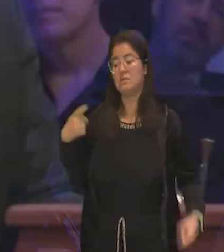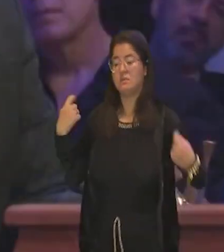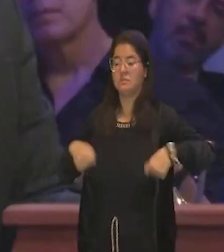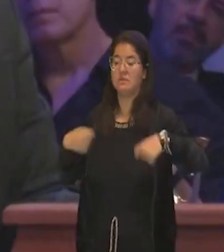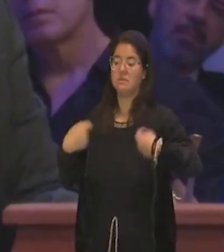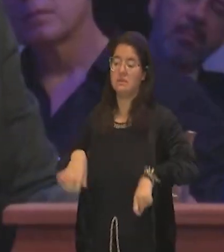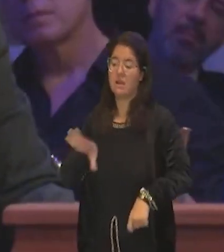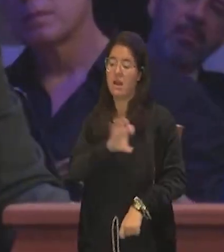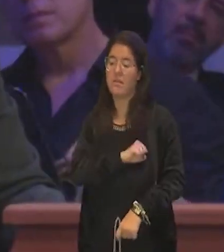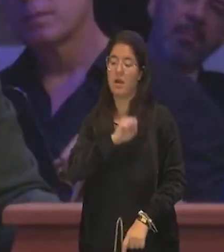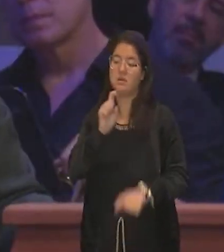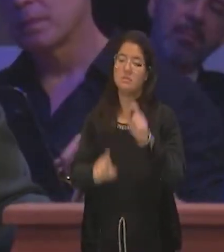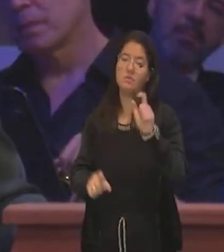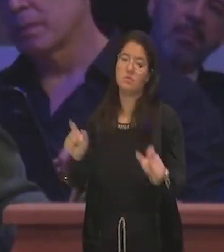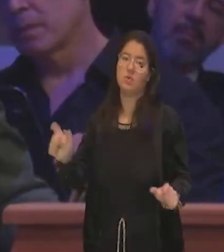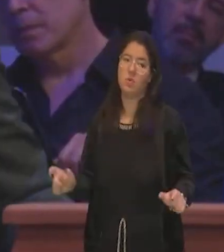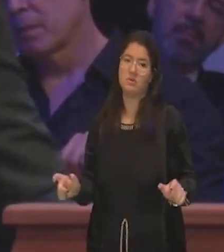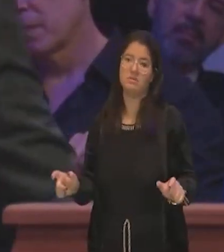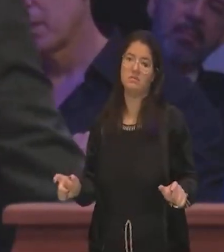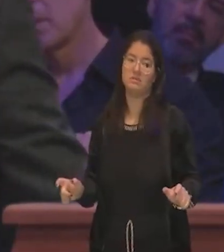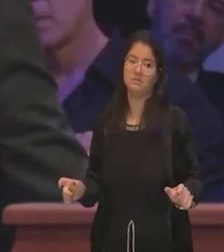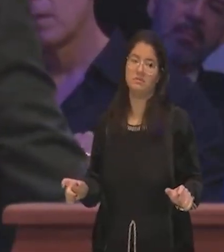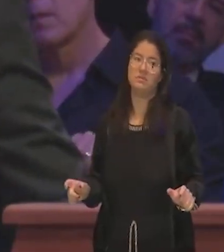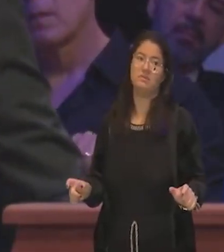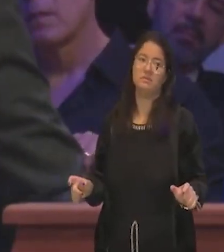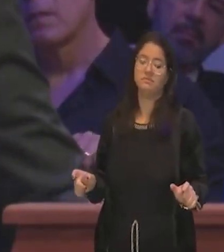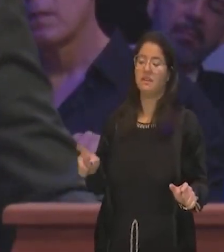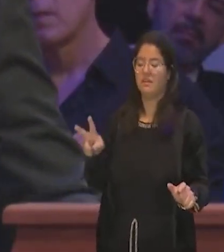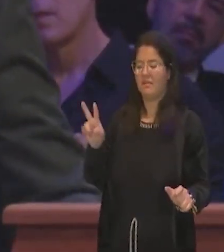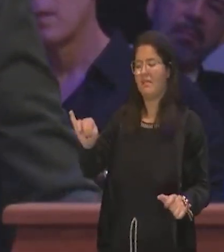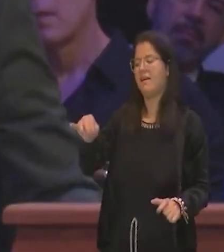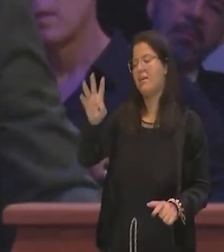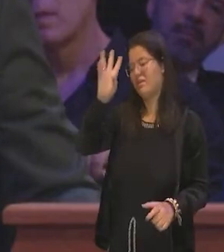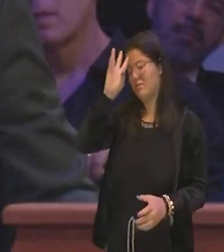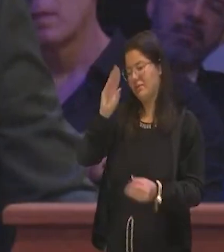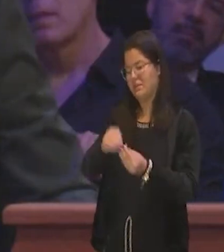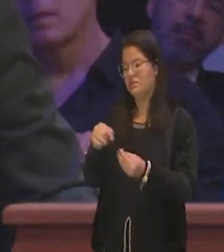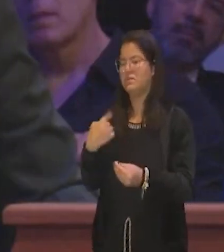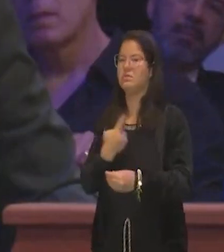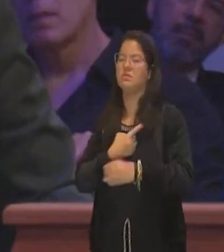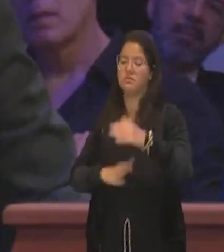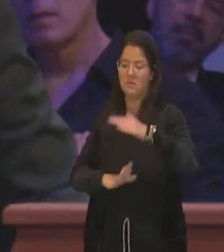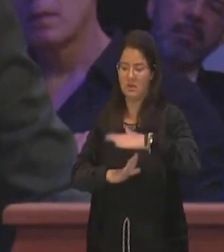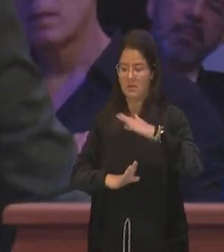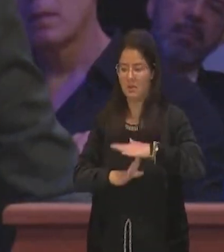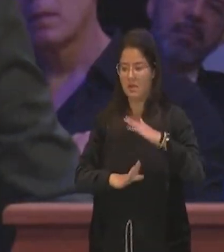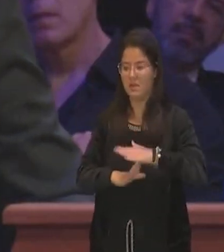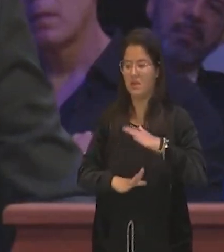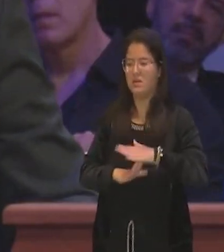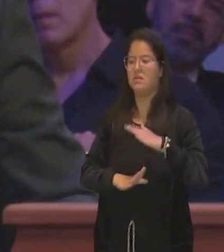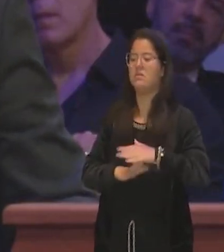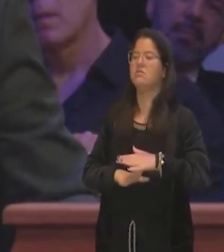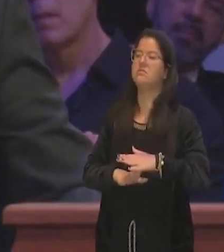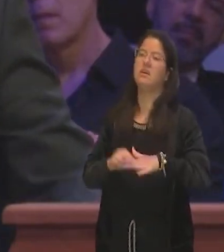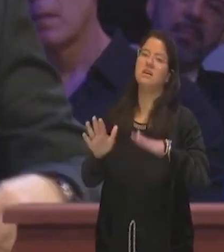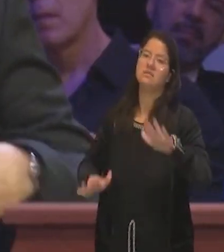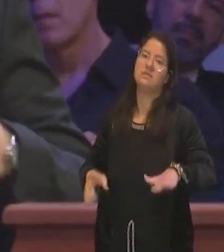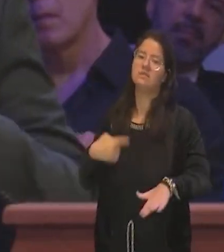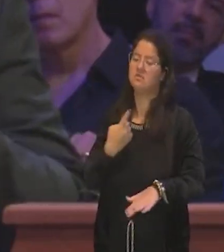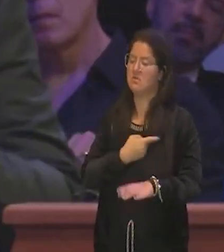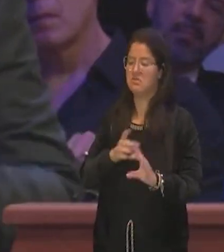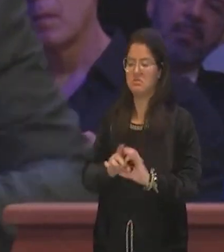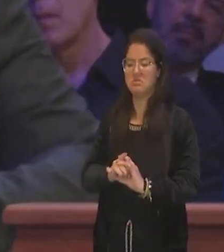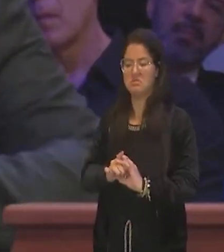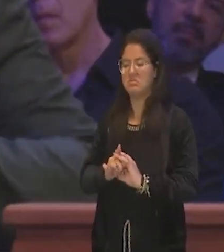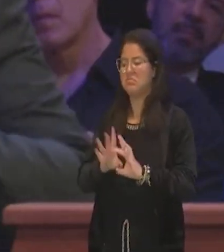amar essas pessoas. Elas vão entender as nossas limitações, elas vão entender que nem sempre a gente vai estar disposto, mas elas irão